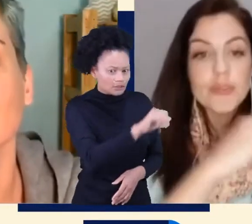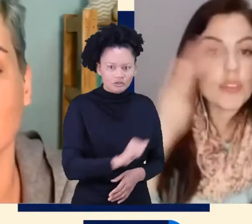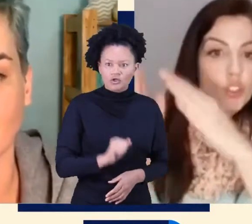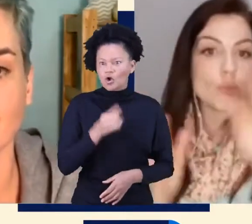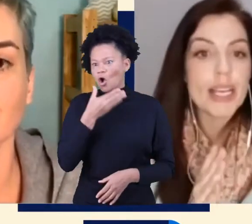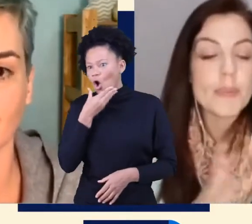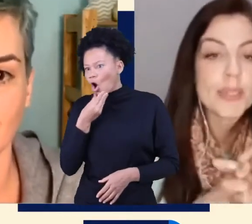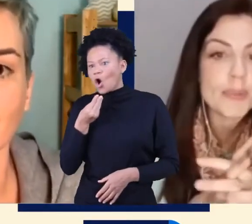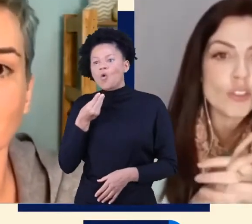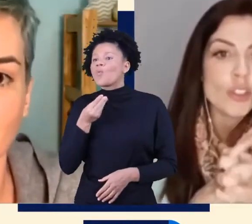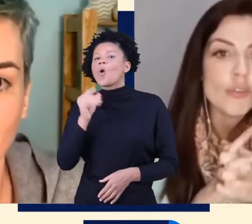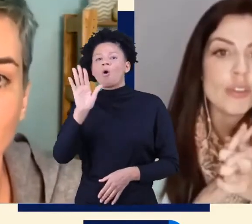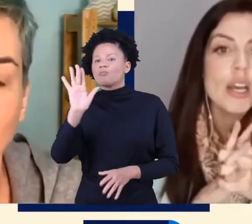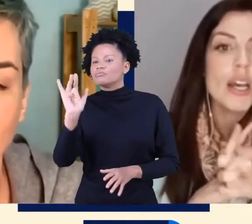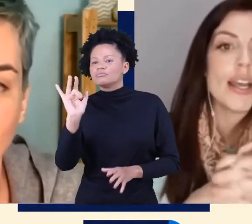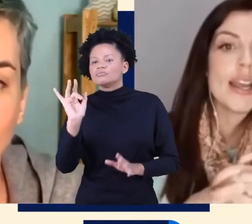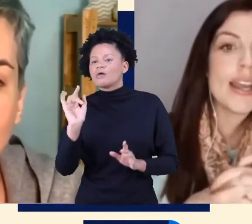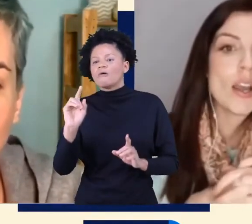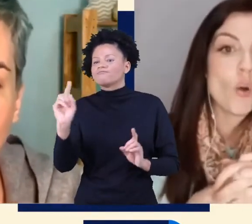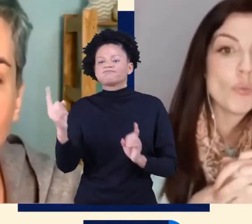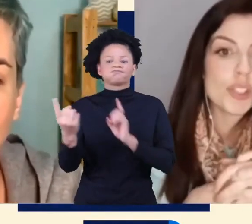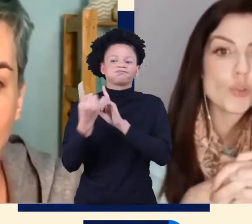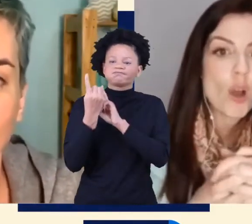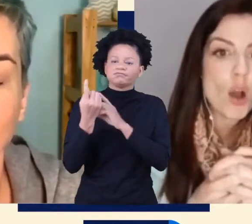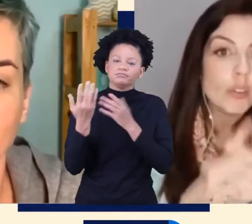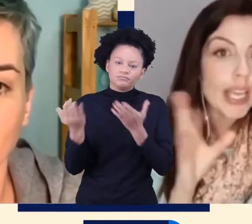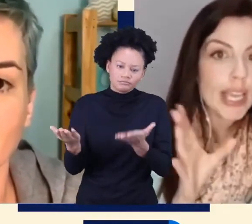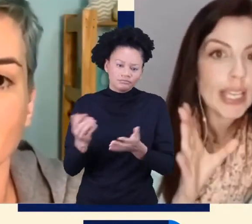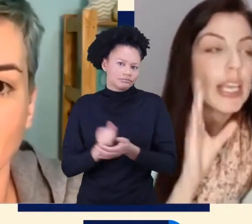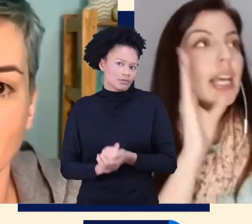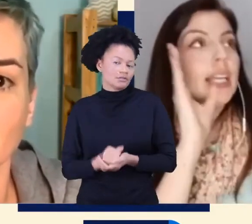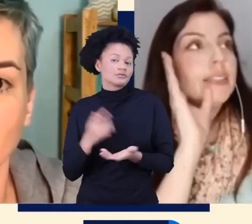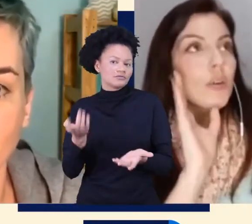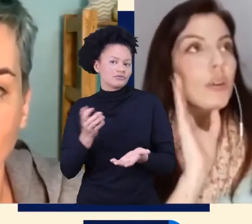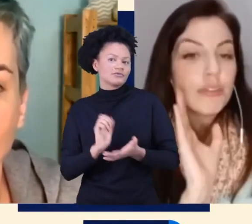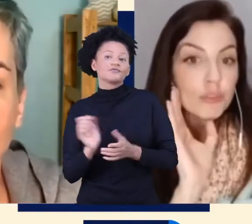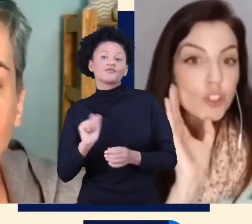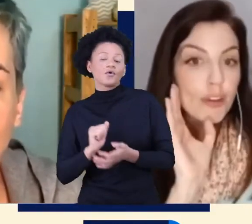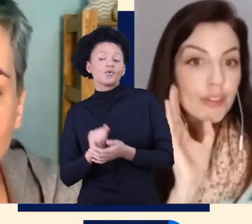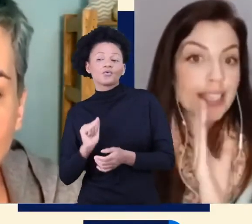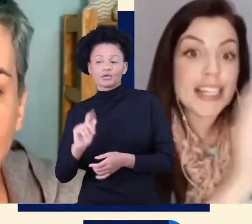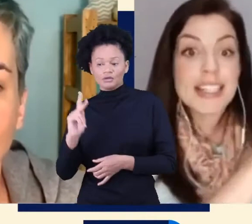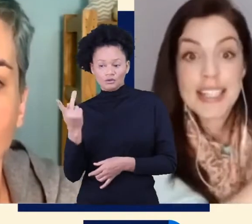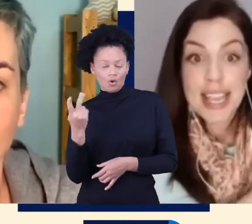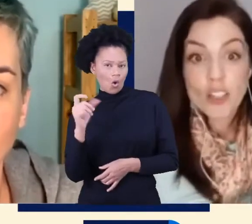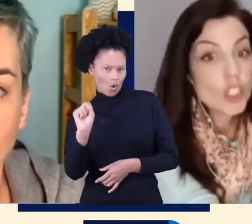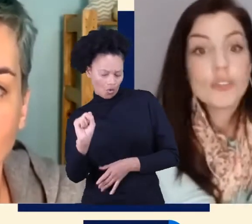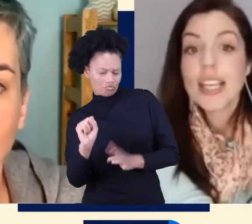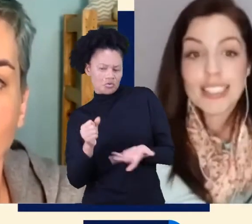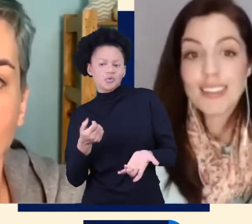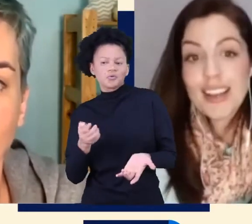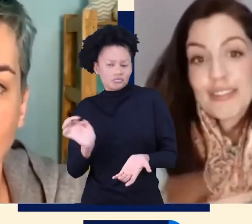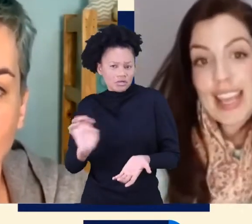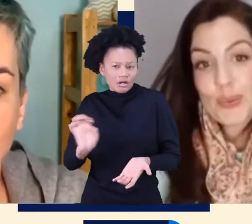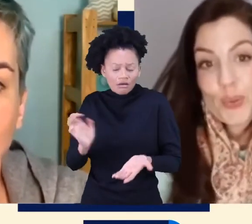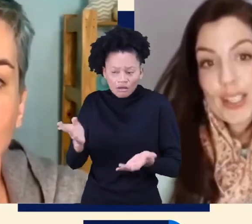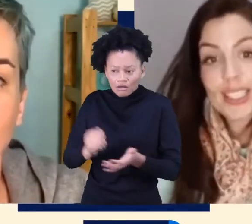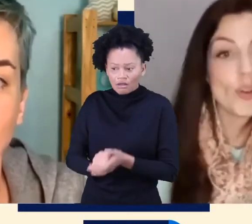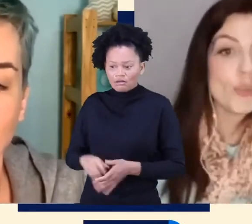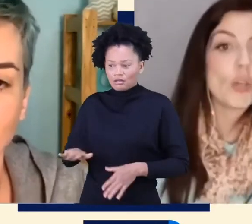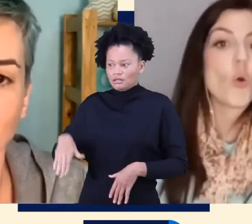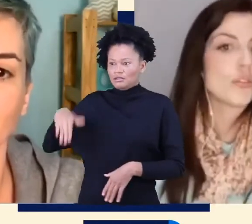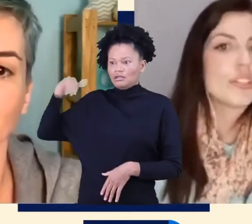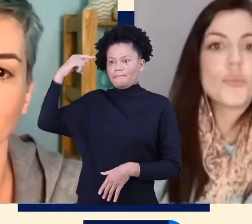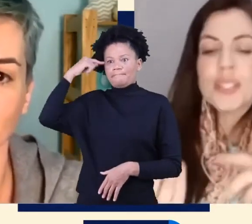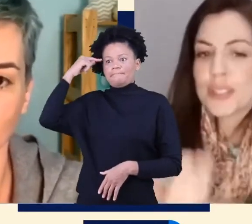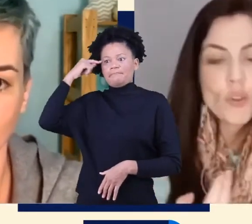né? Se a gente pegar na perspectiva homossexual, gay. Então ele já vai crescer achando que aquilo é afeto, aquilo